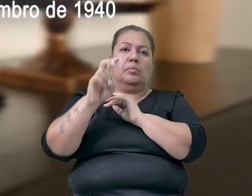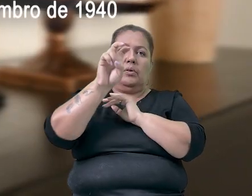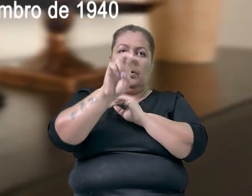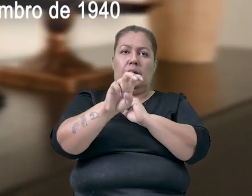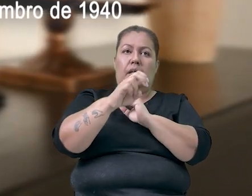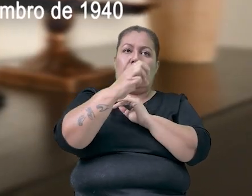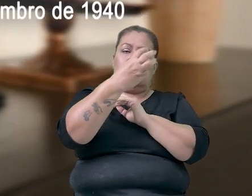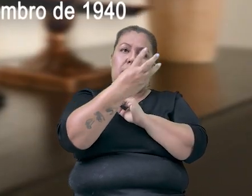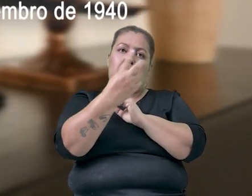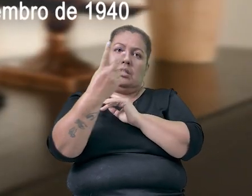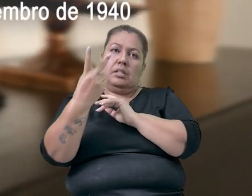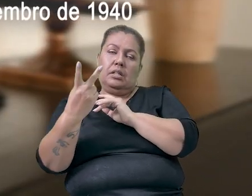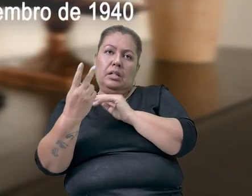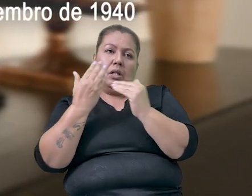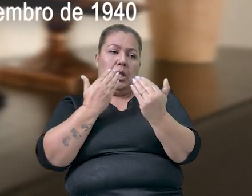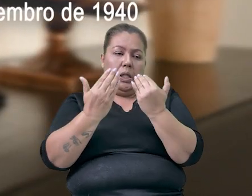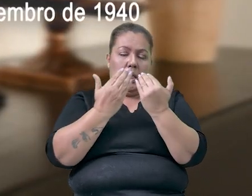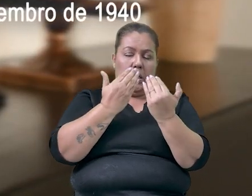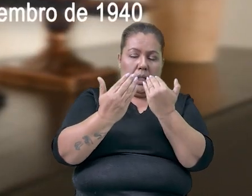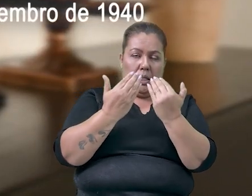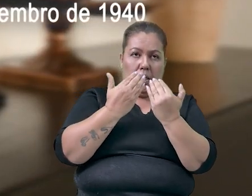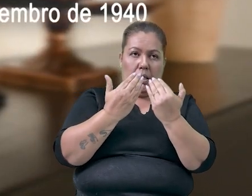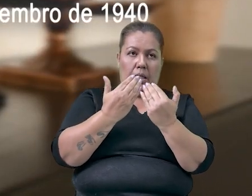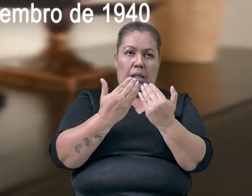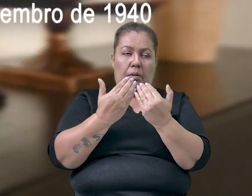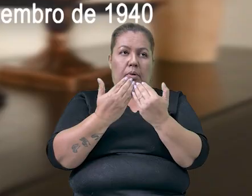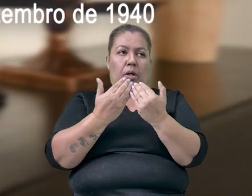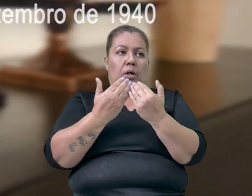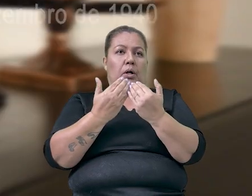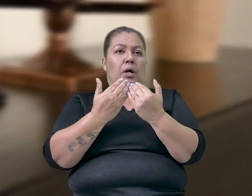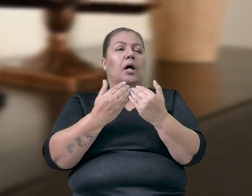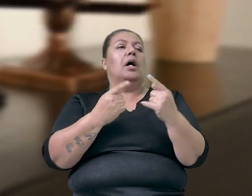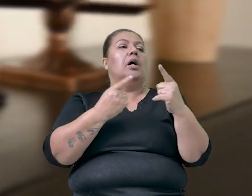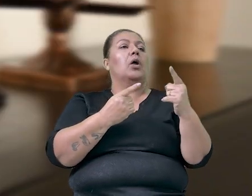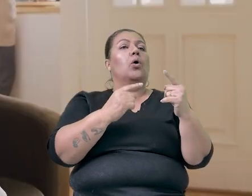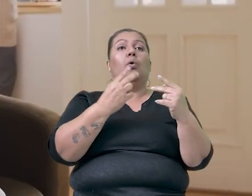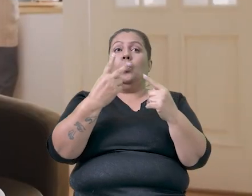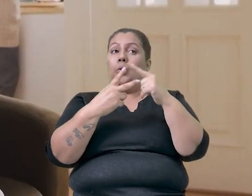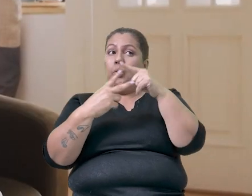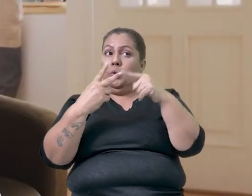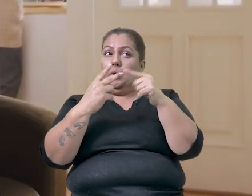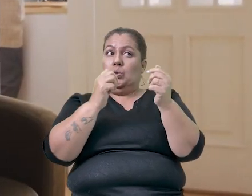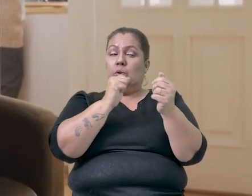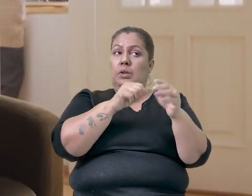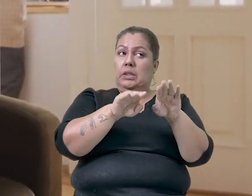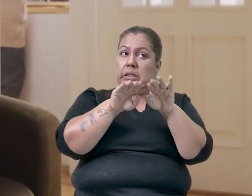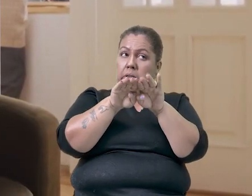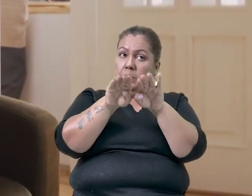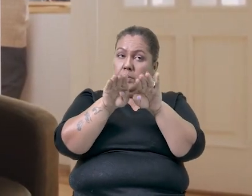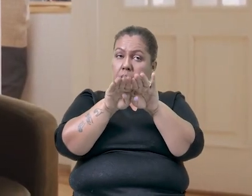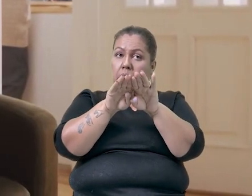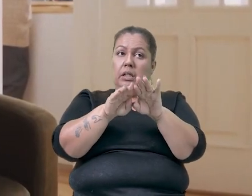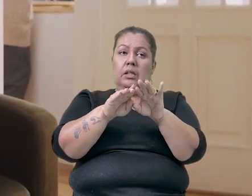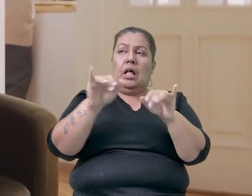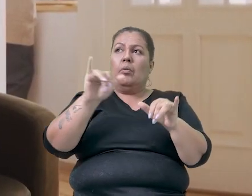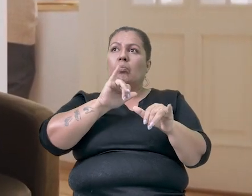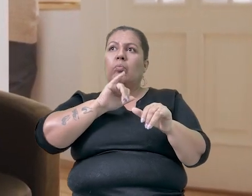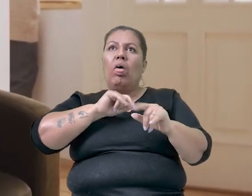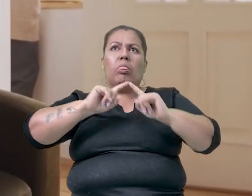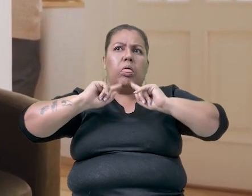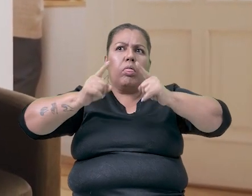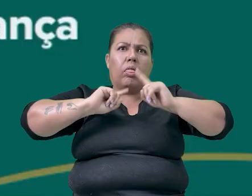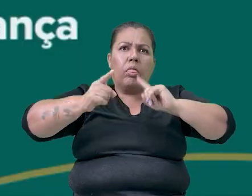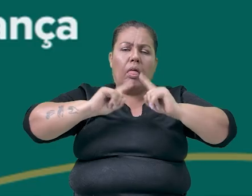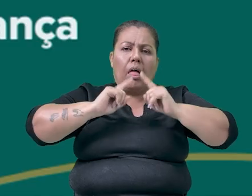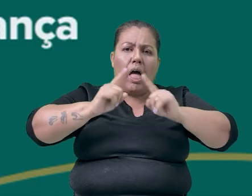14.532 equiparou os crimes de injúria racial e racismo. E as denúncias vêm aumentando. O levantamento